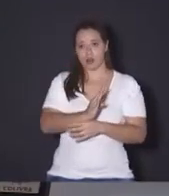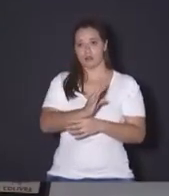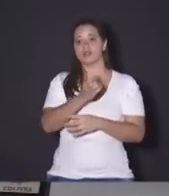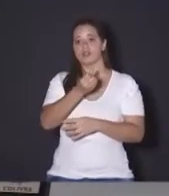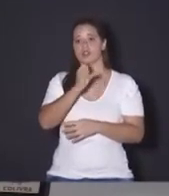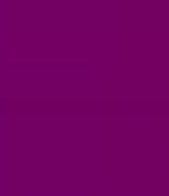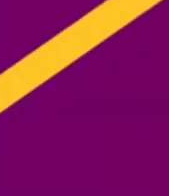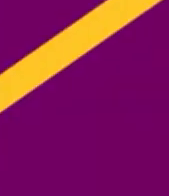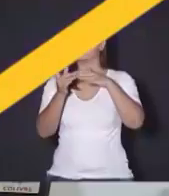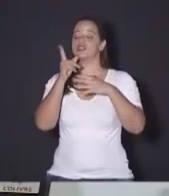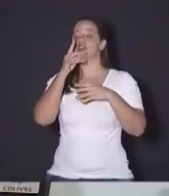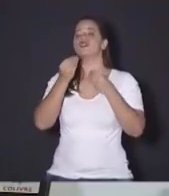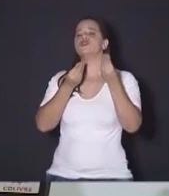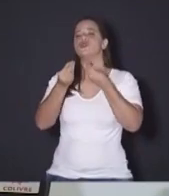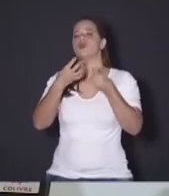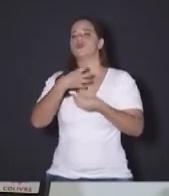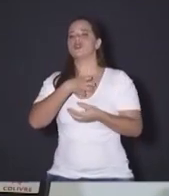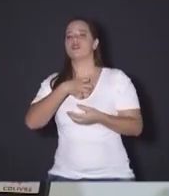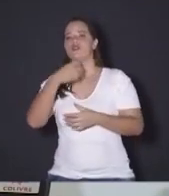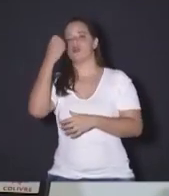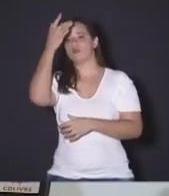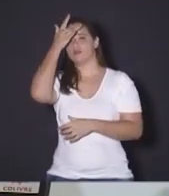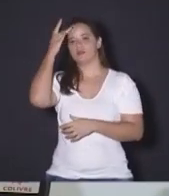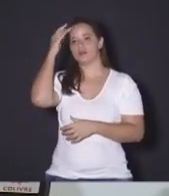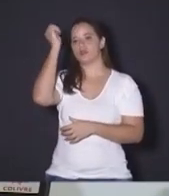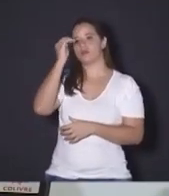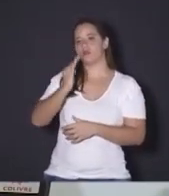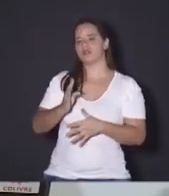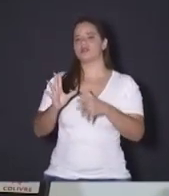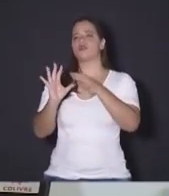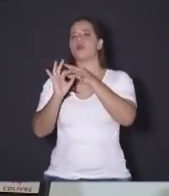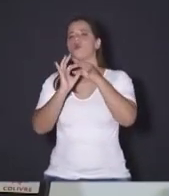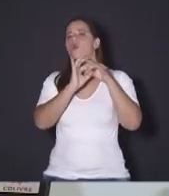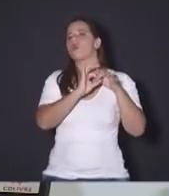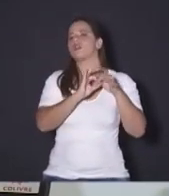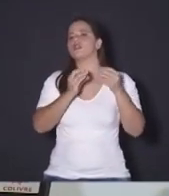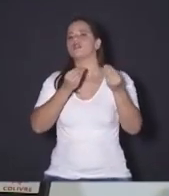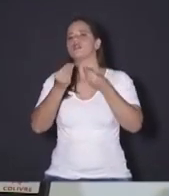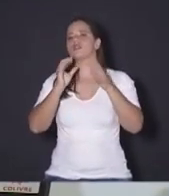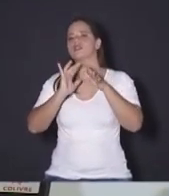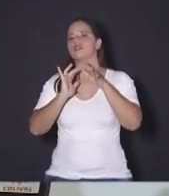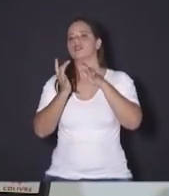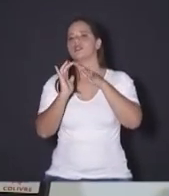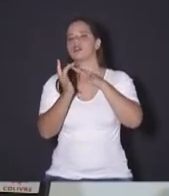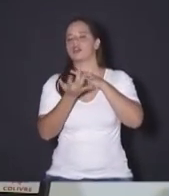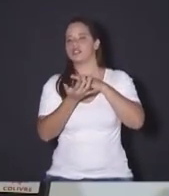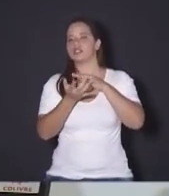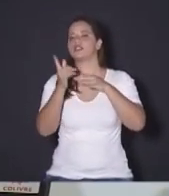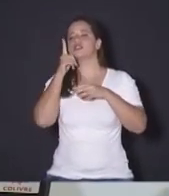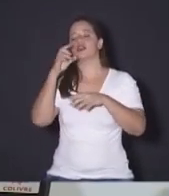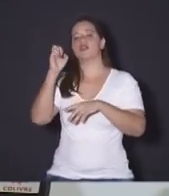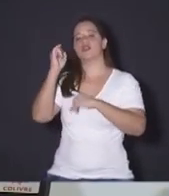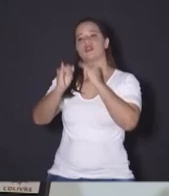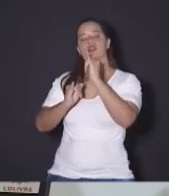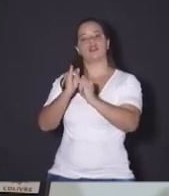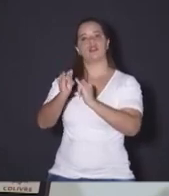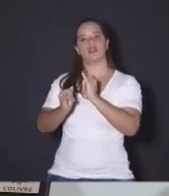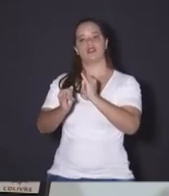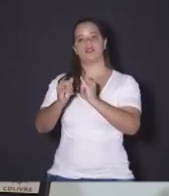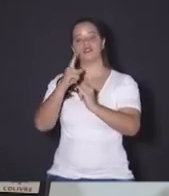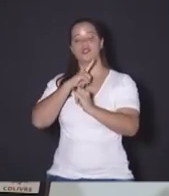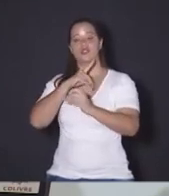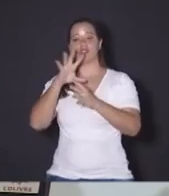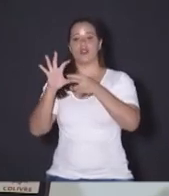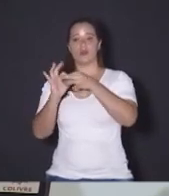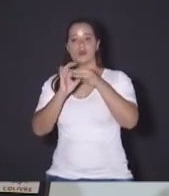conectados de que forma o brasileiro está conectado através das redes sociais na internet é estar